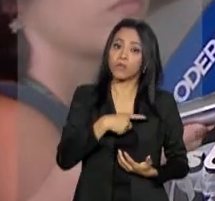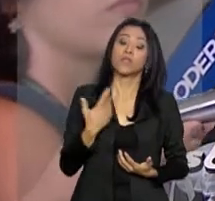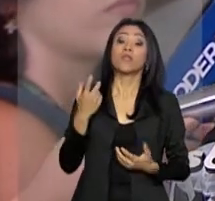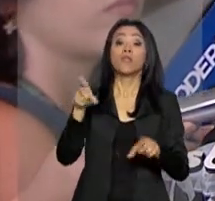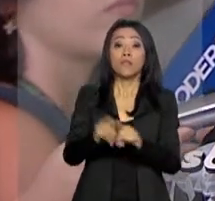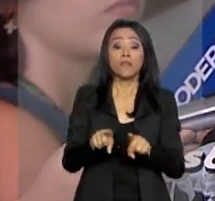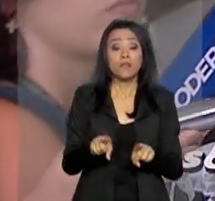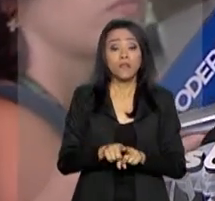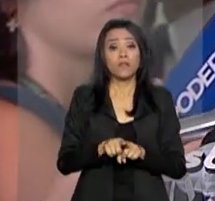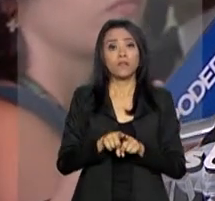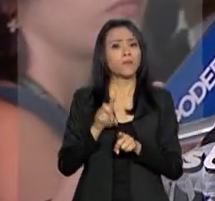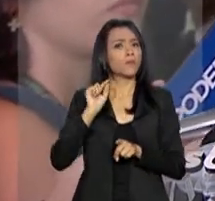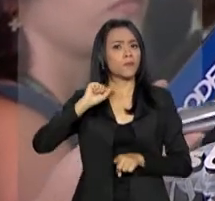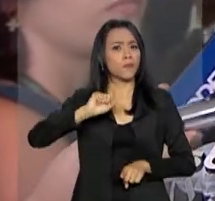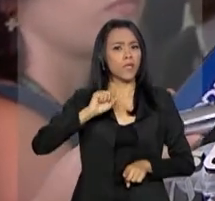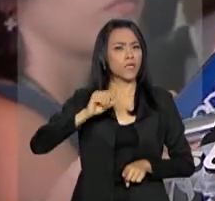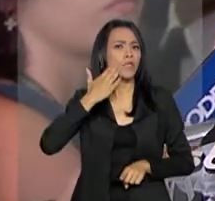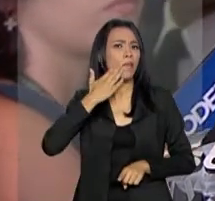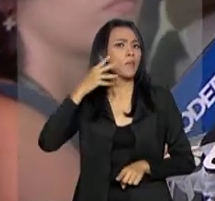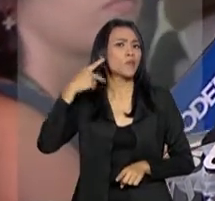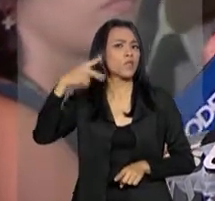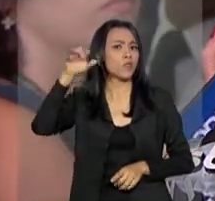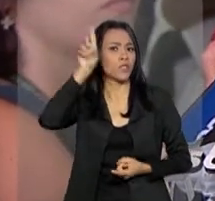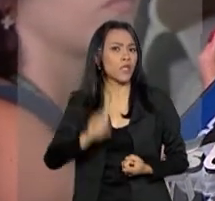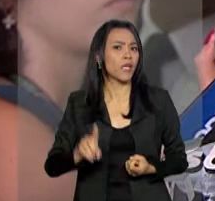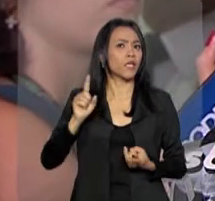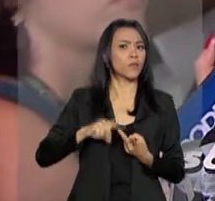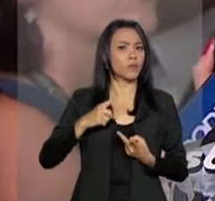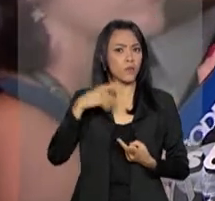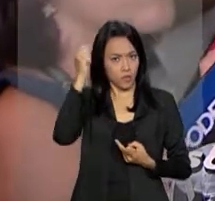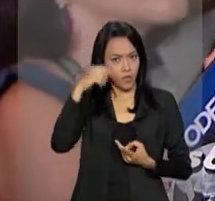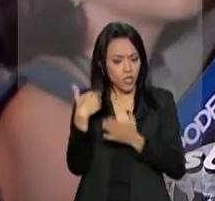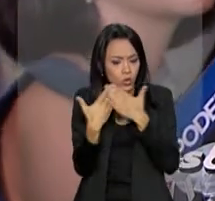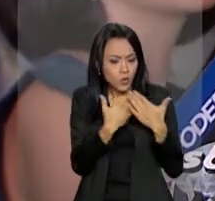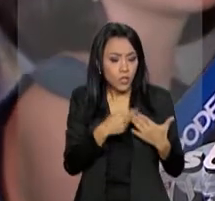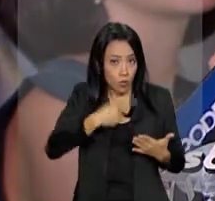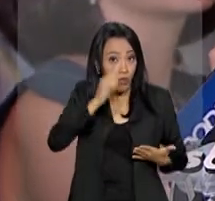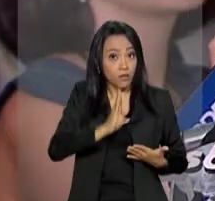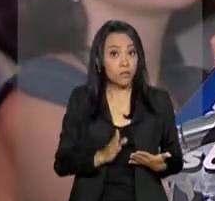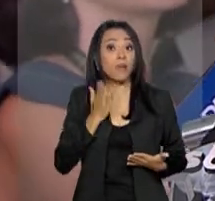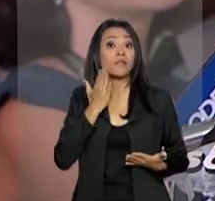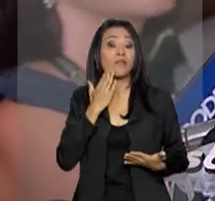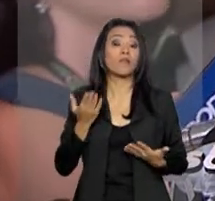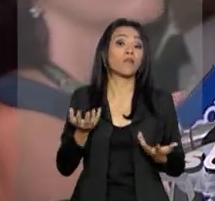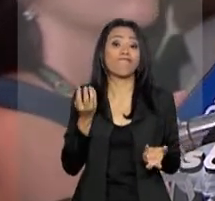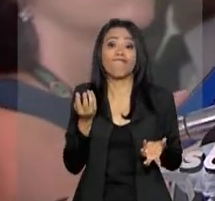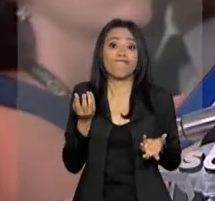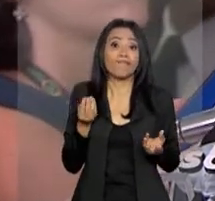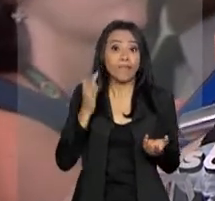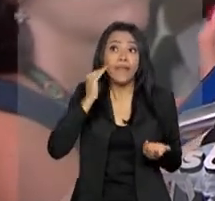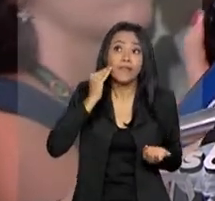evidentemente todos os seus direitos e estudando todas as alternativas possíveis para o caso de o